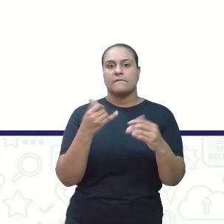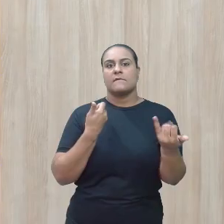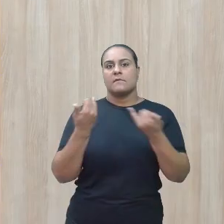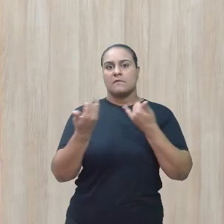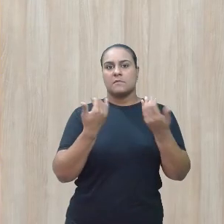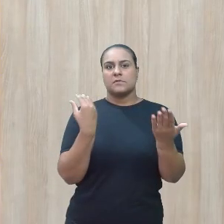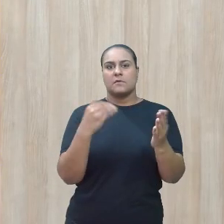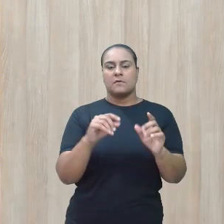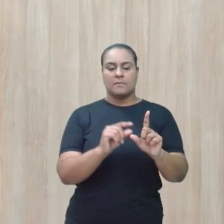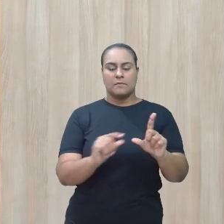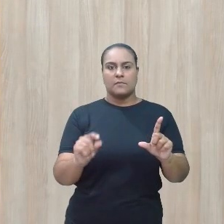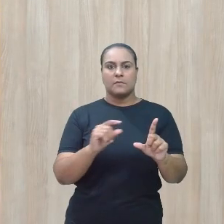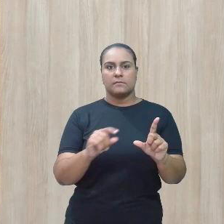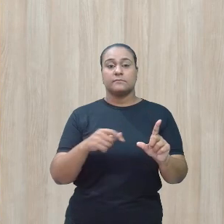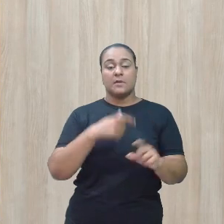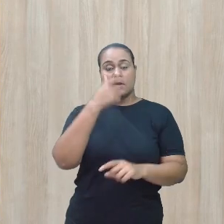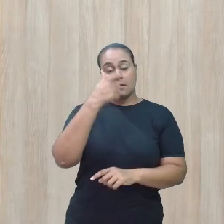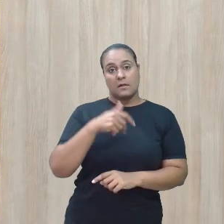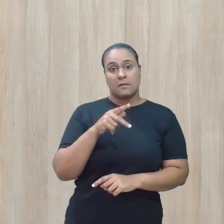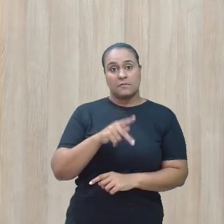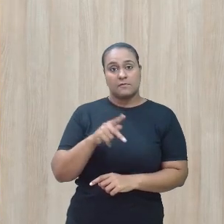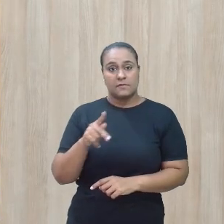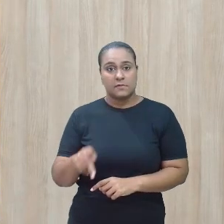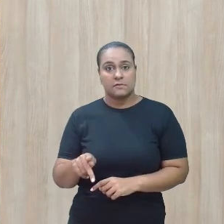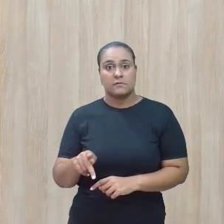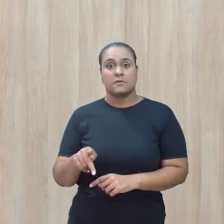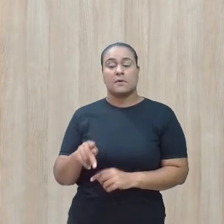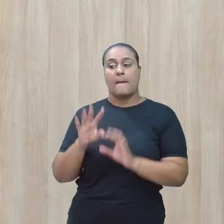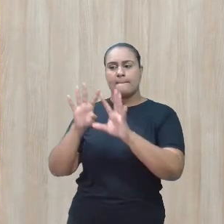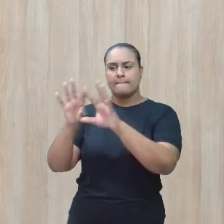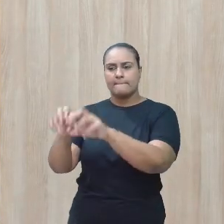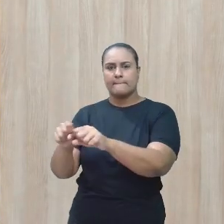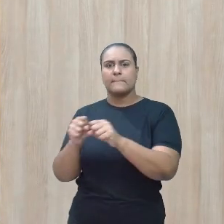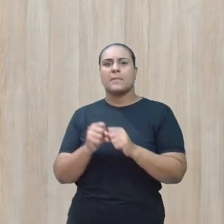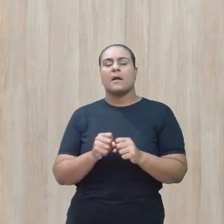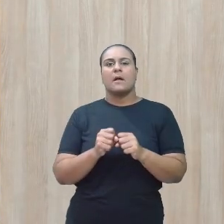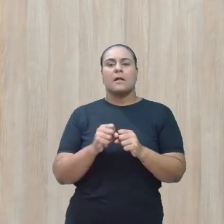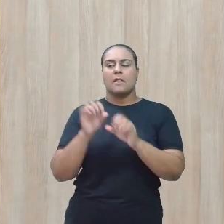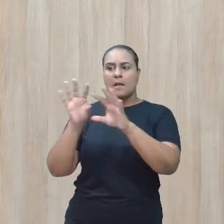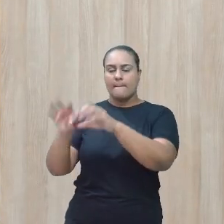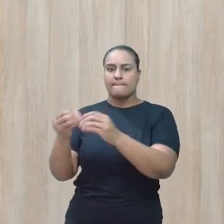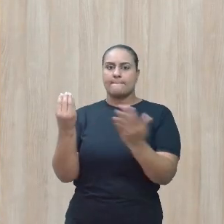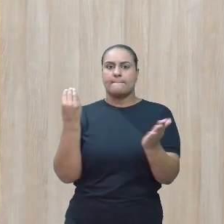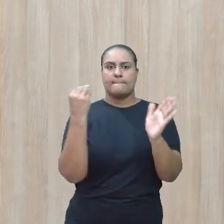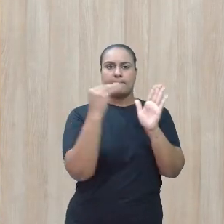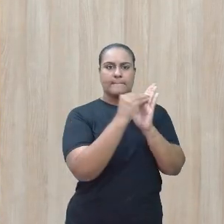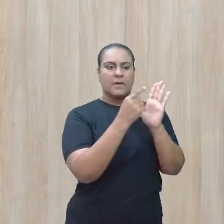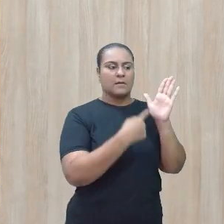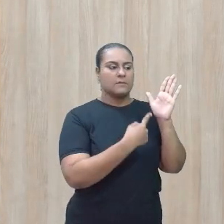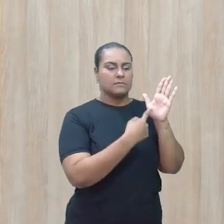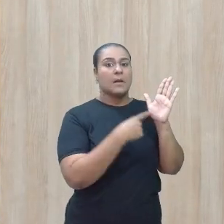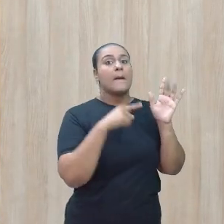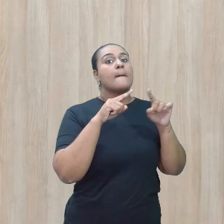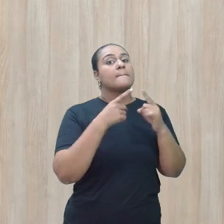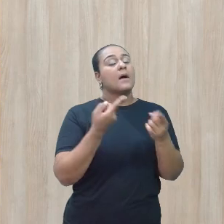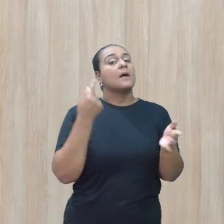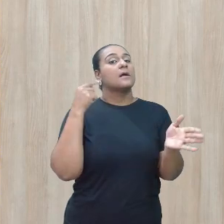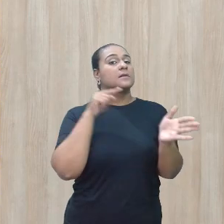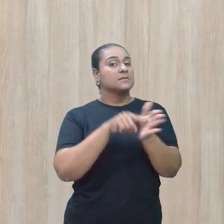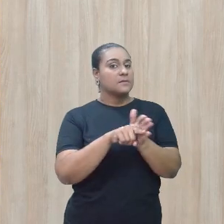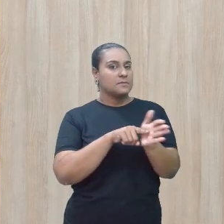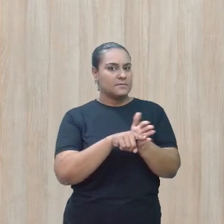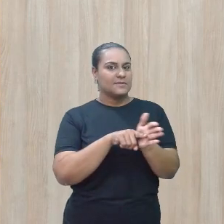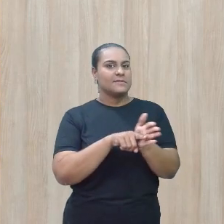onde eu, Briane, professora, tirei esse gráfico de lá, mas esse gráfico foi fonte de uma pesquisa, foi fruto, desculpa, de